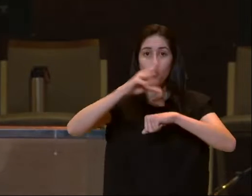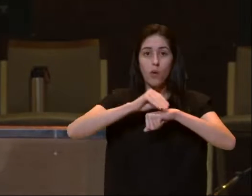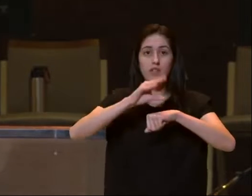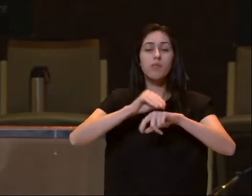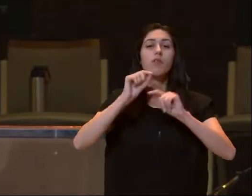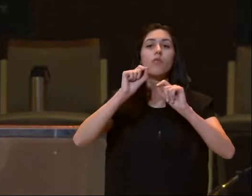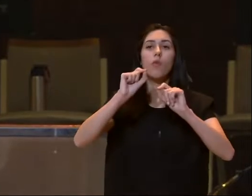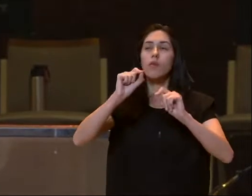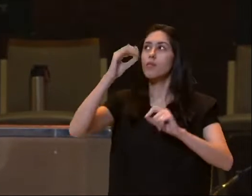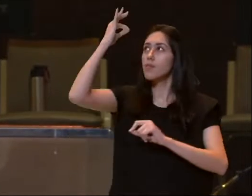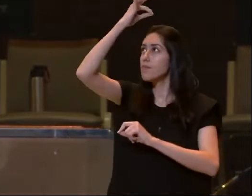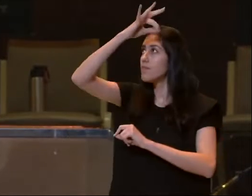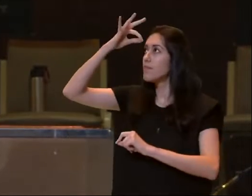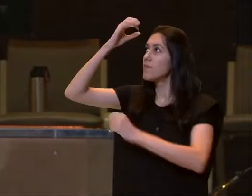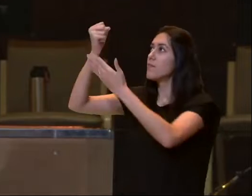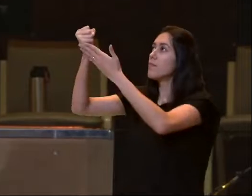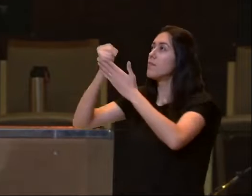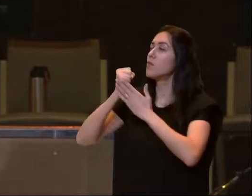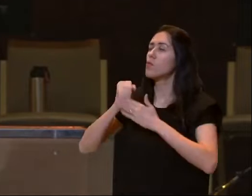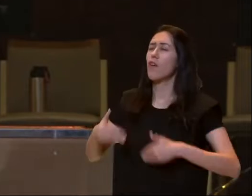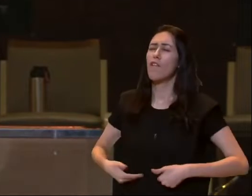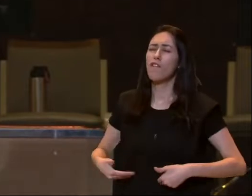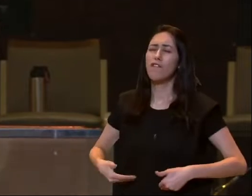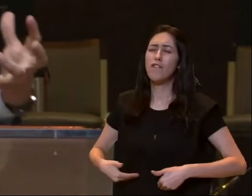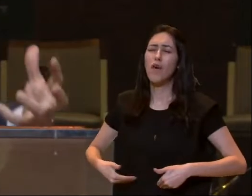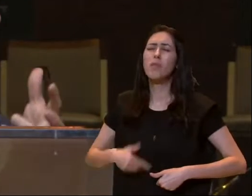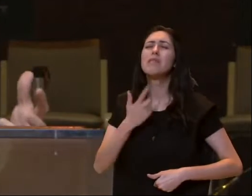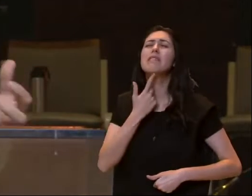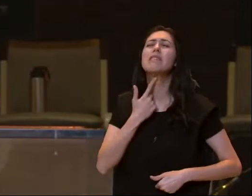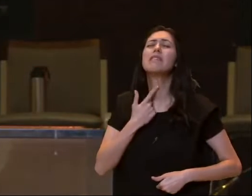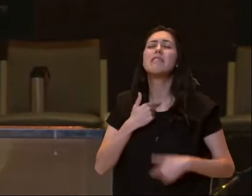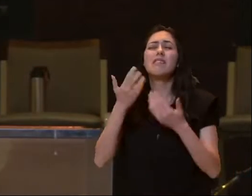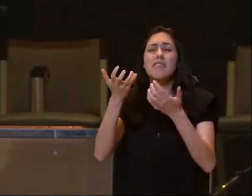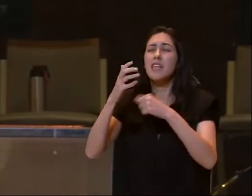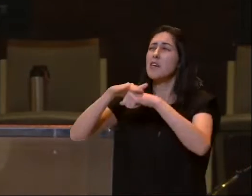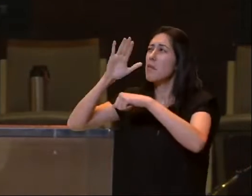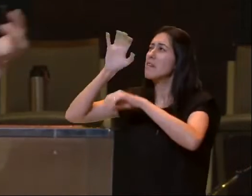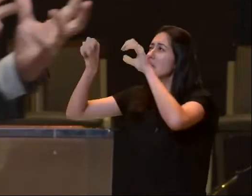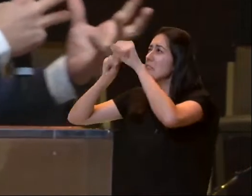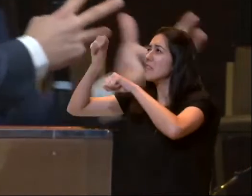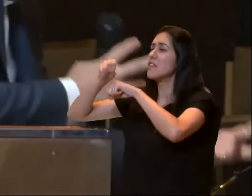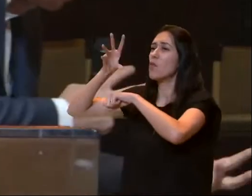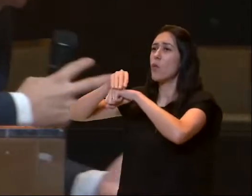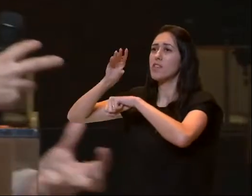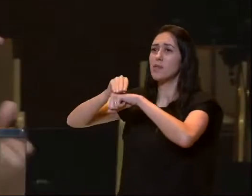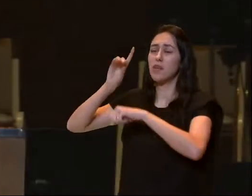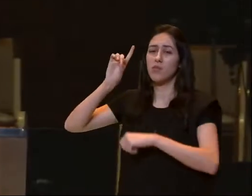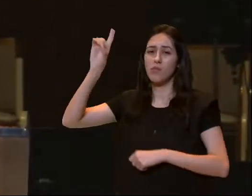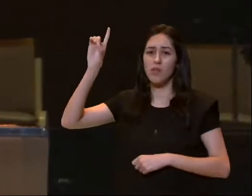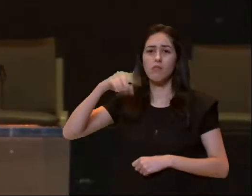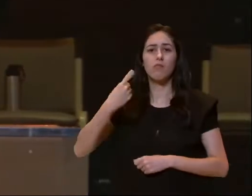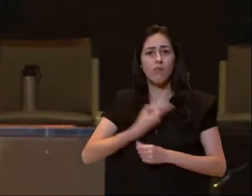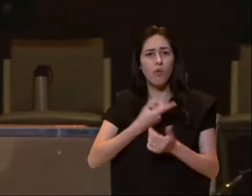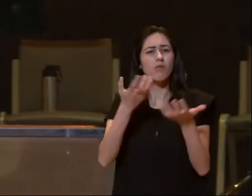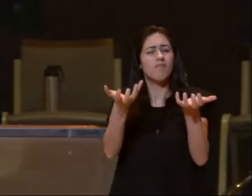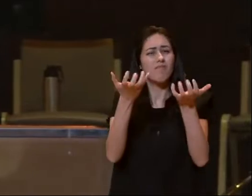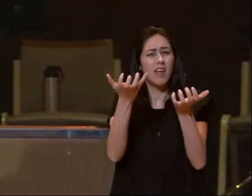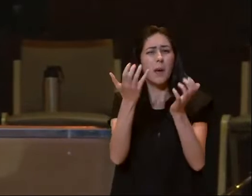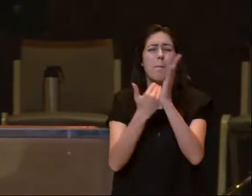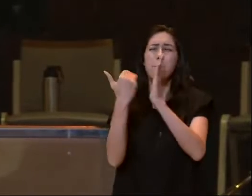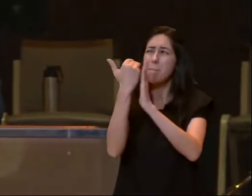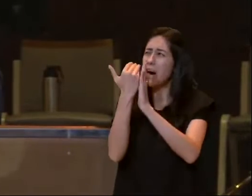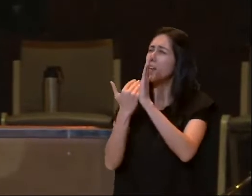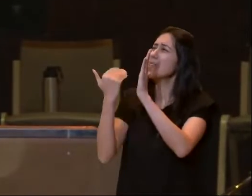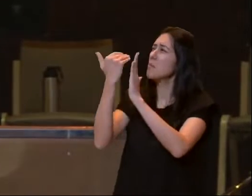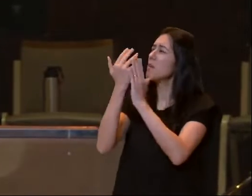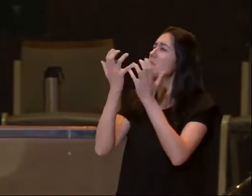gera fome em nós, pelo conhecimento de Deus, por querer mais, por entender quem